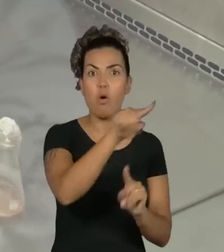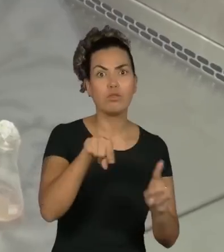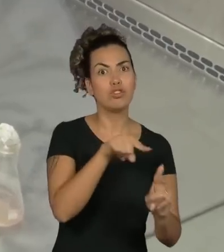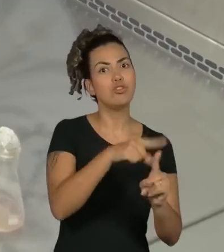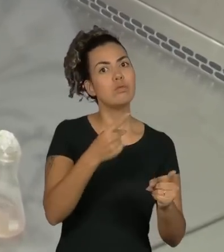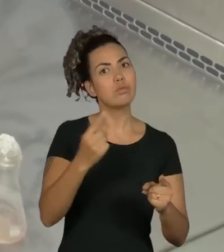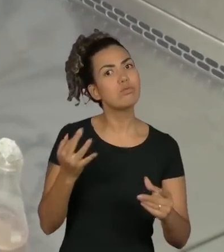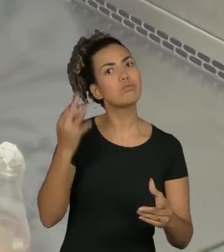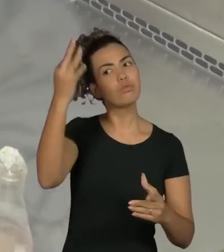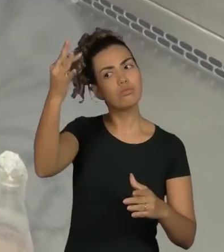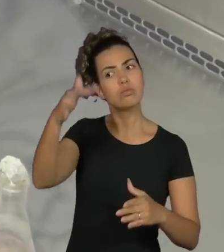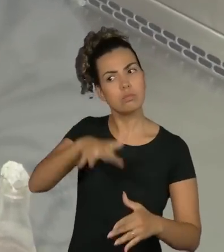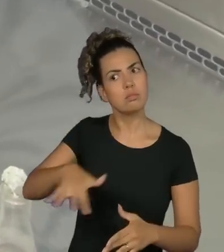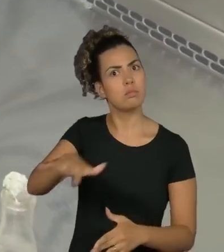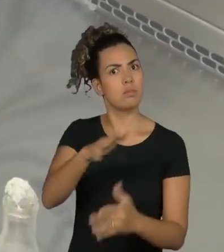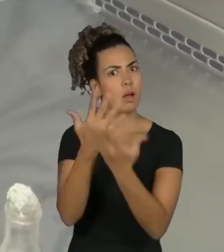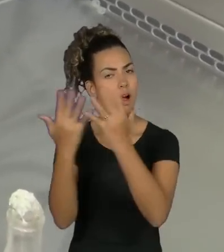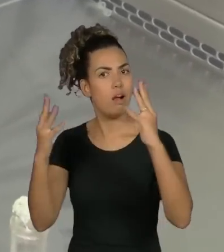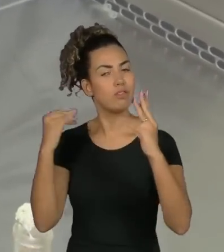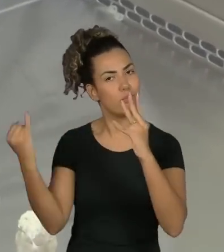importante.